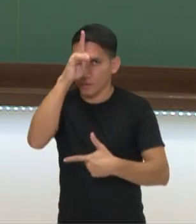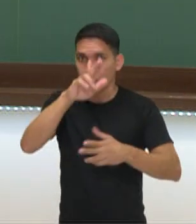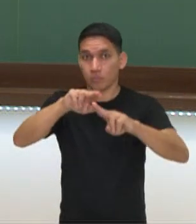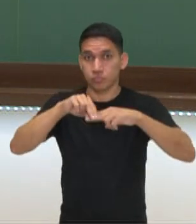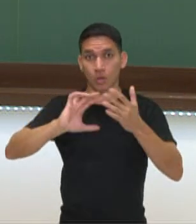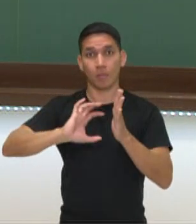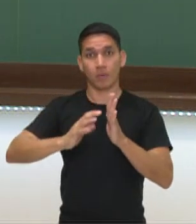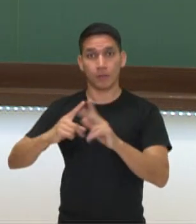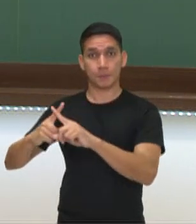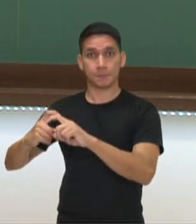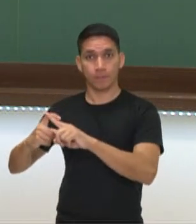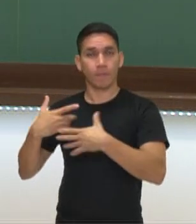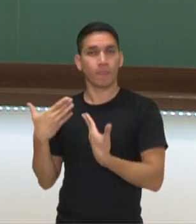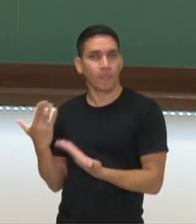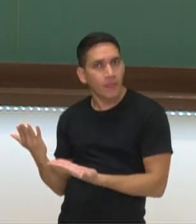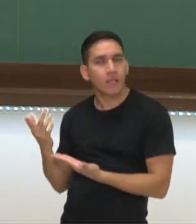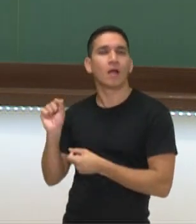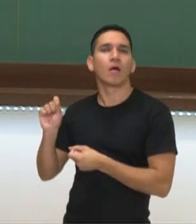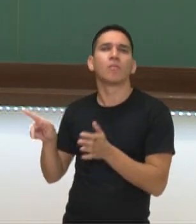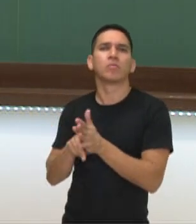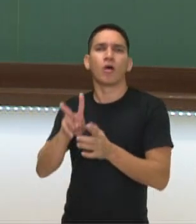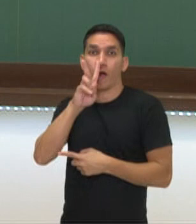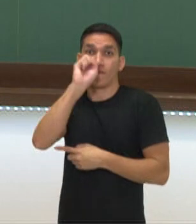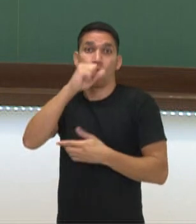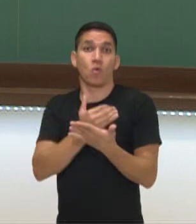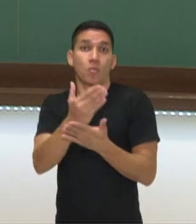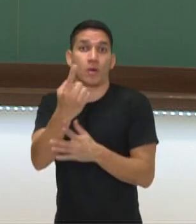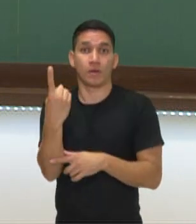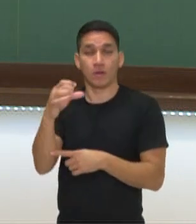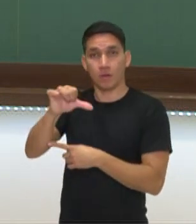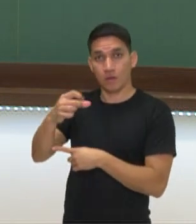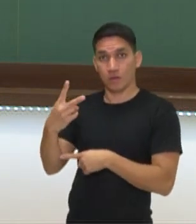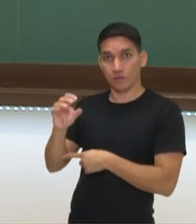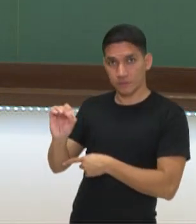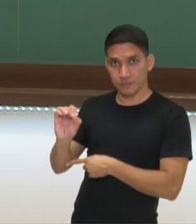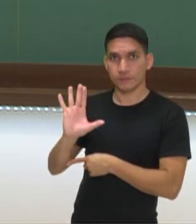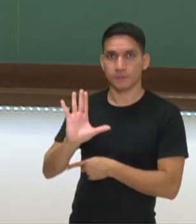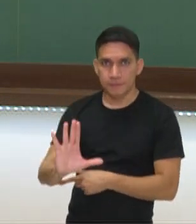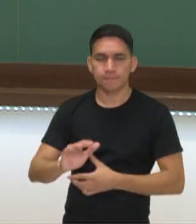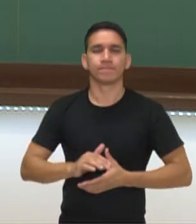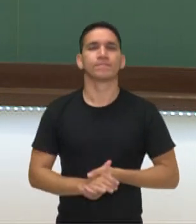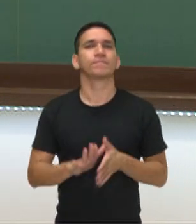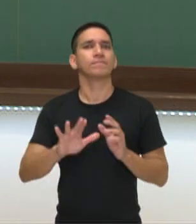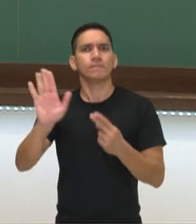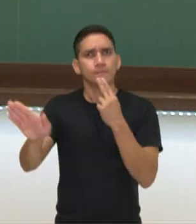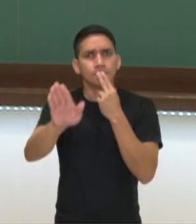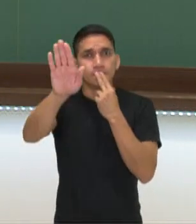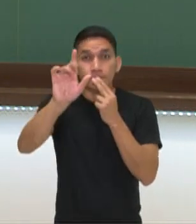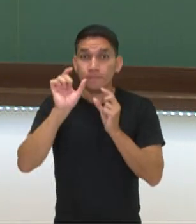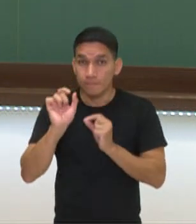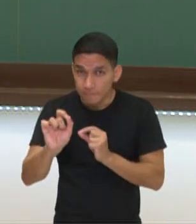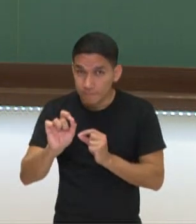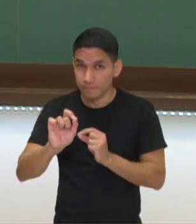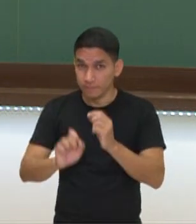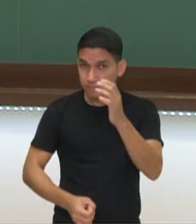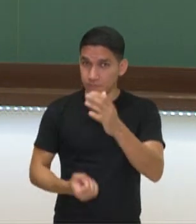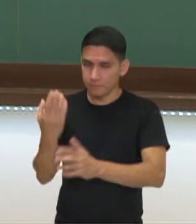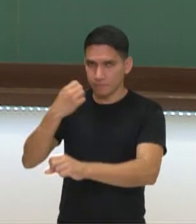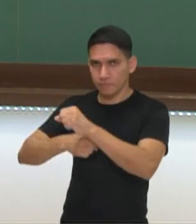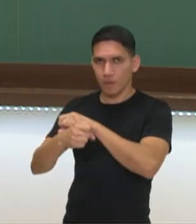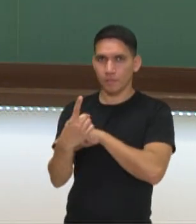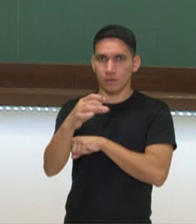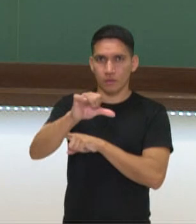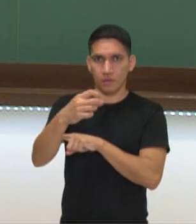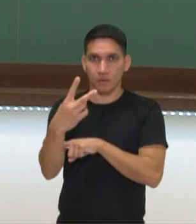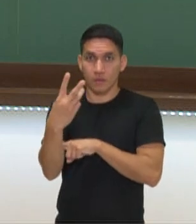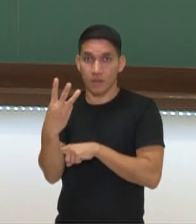partido nazista, então, que tem a sua força a partir de 1920. Hitler, em 1923, junto com o partido